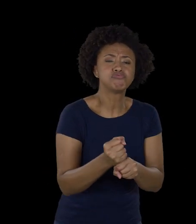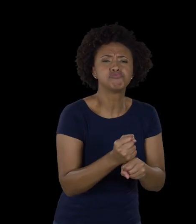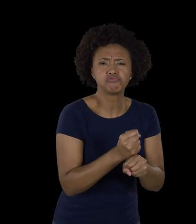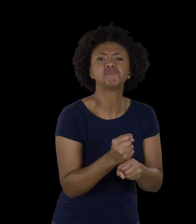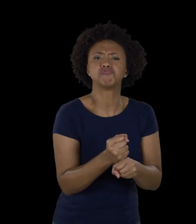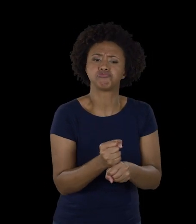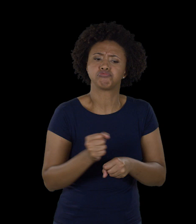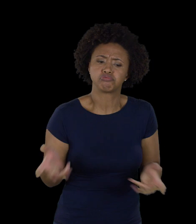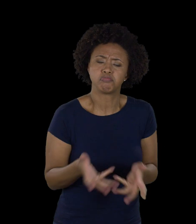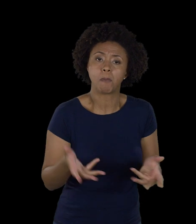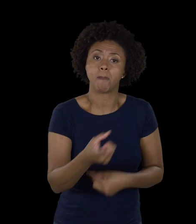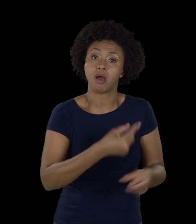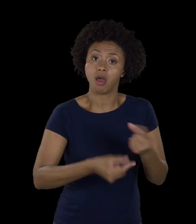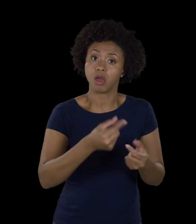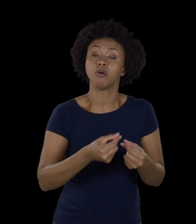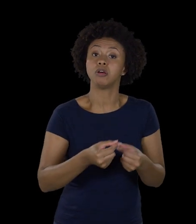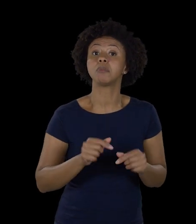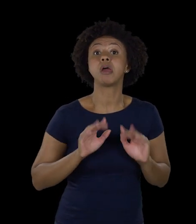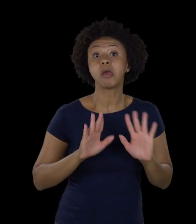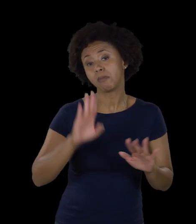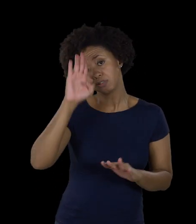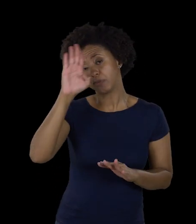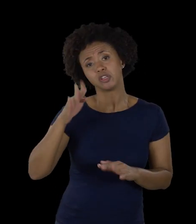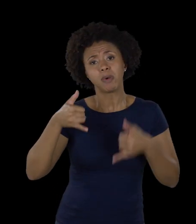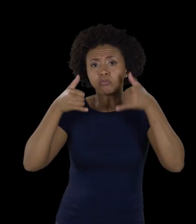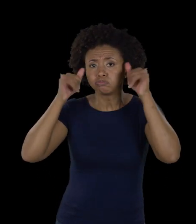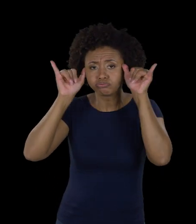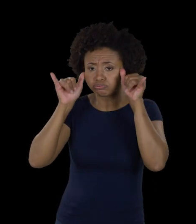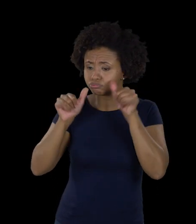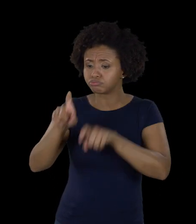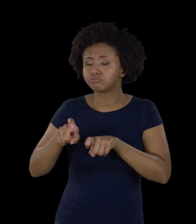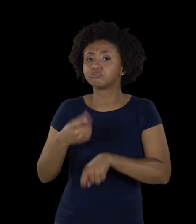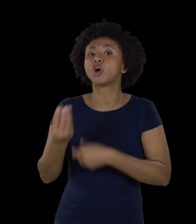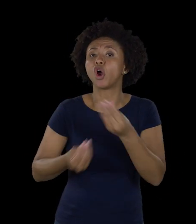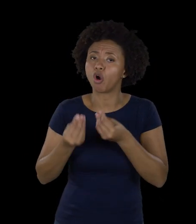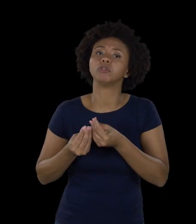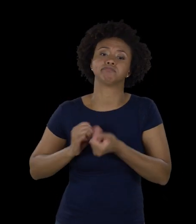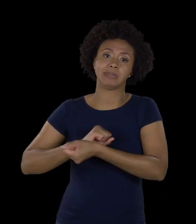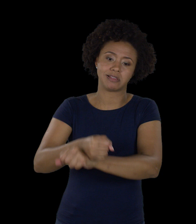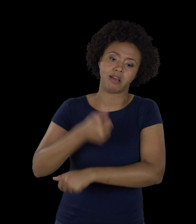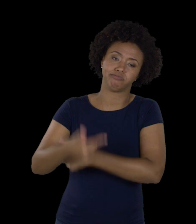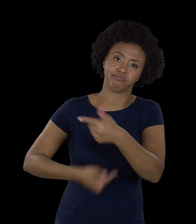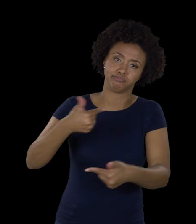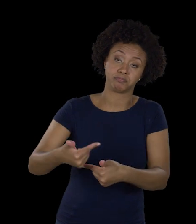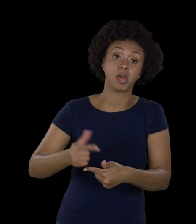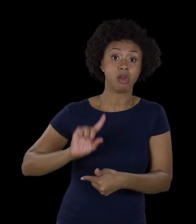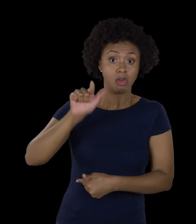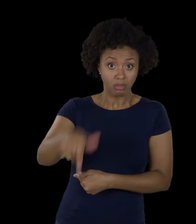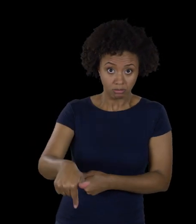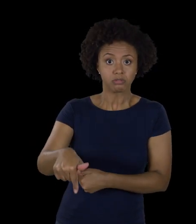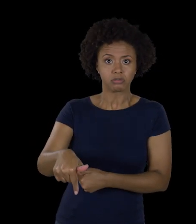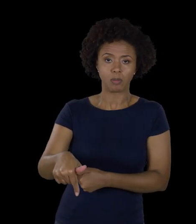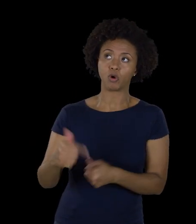muito tempo, como já vimos, mas dependia, sobretudo nas grandes fazendas, da mão de obra escrava. E, com o fim